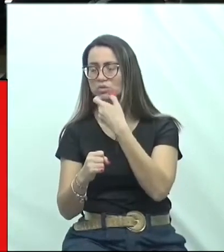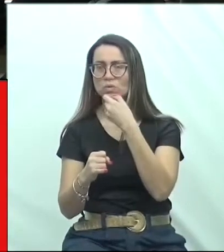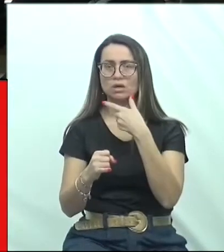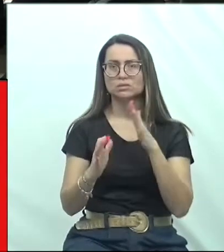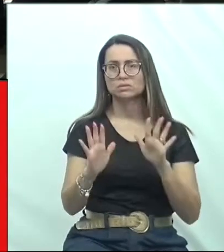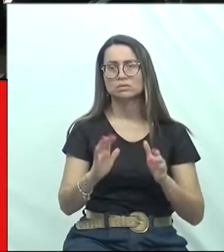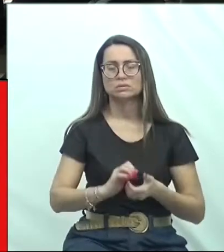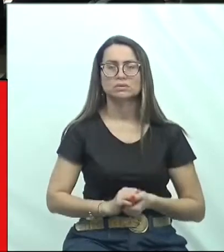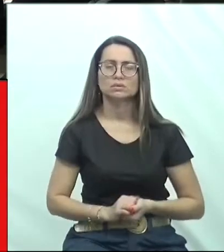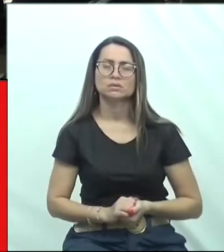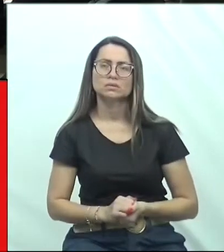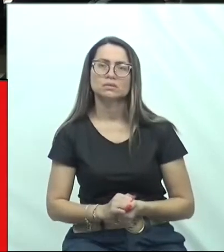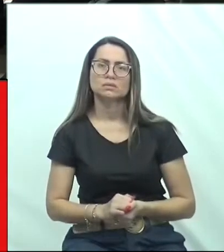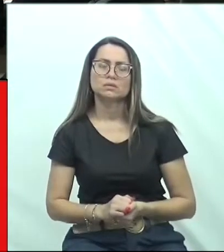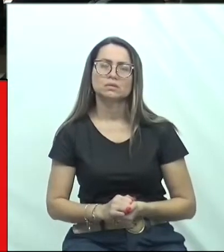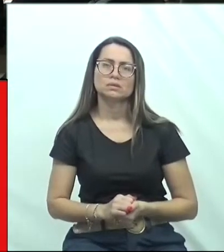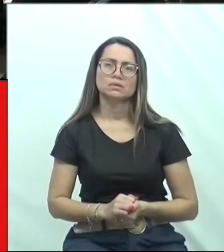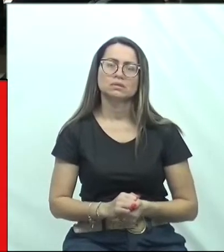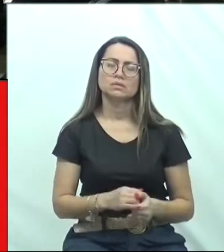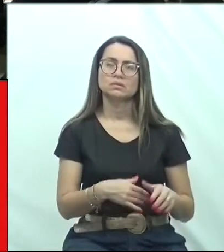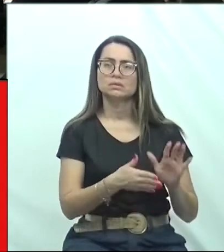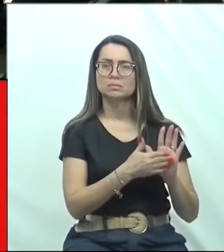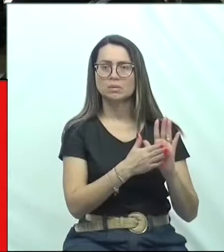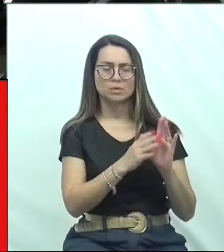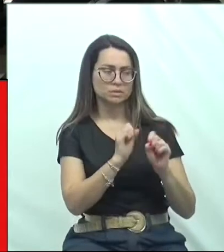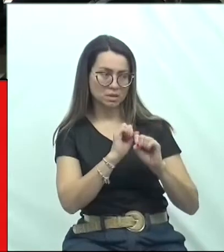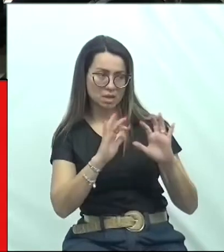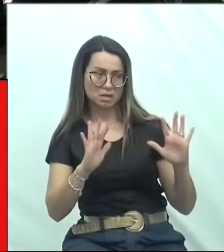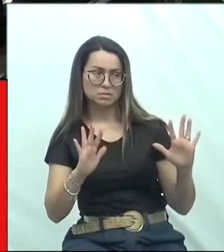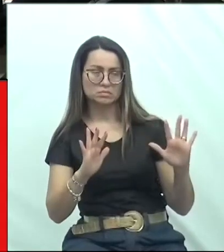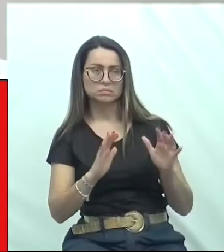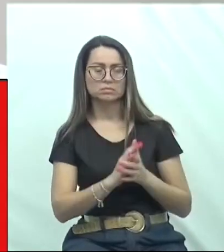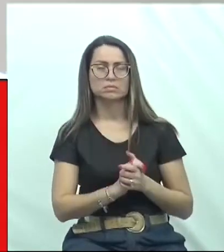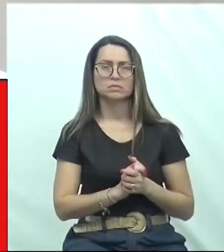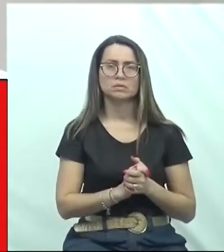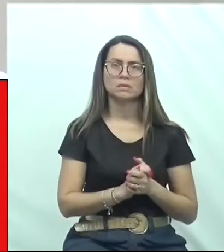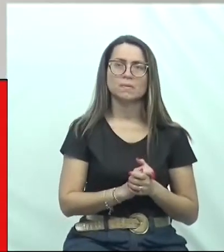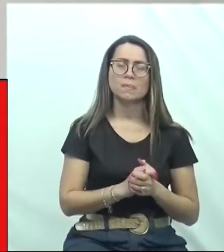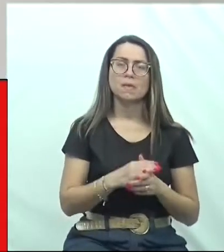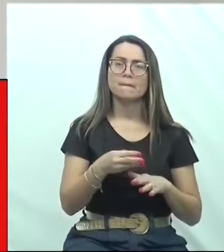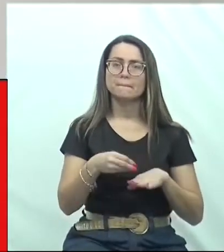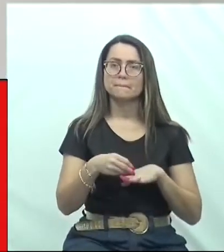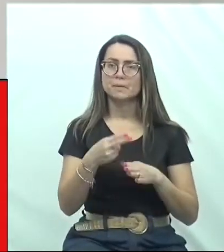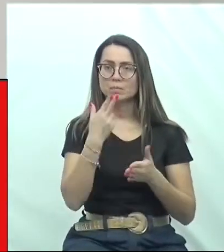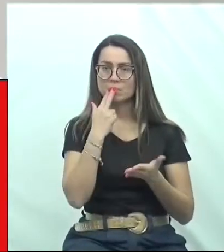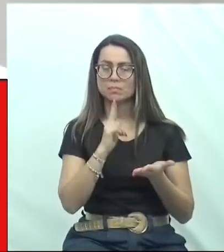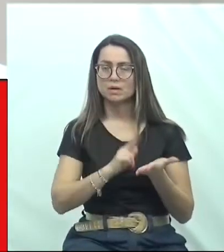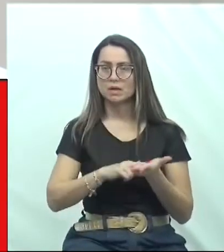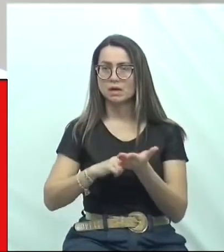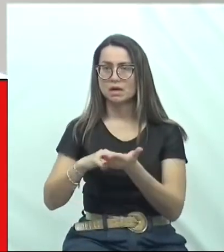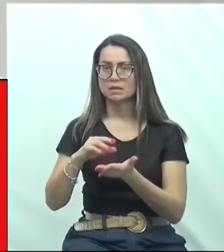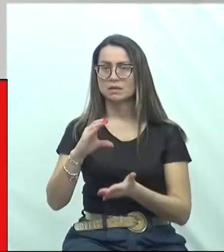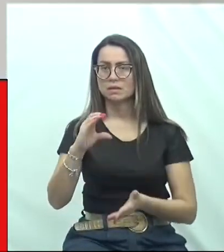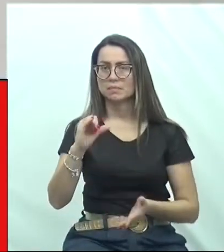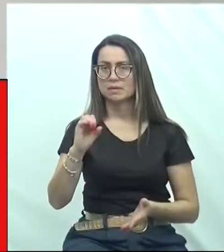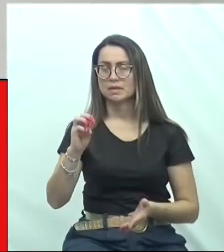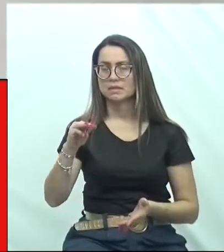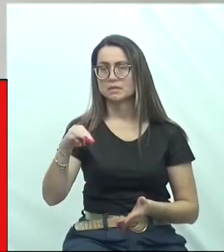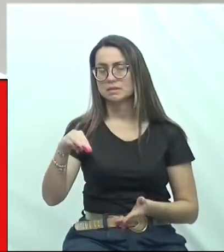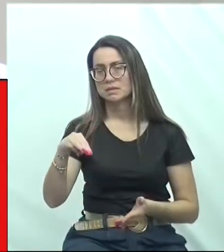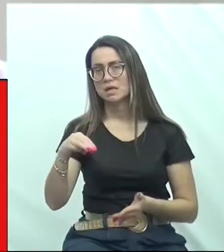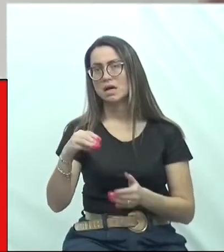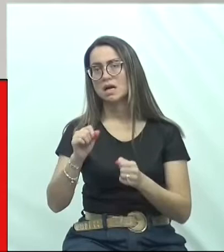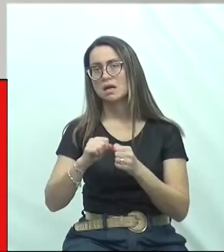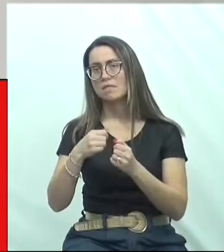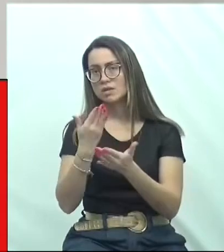Jair deixou bem clara a proposta, né? Encaminhamento junto à CISAM para que realize um estudo técnico semelhante a esse da Universidade de Brasília,